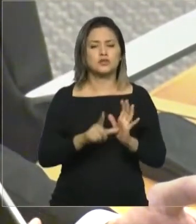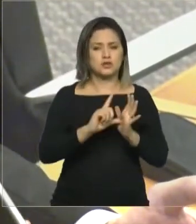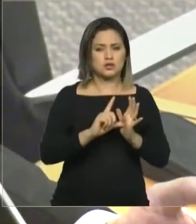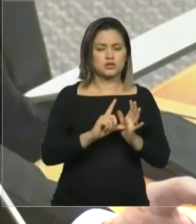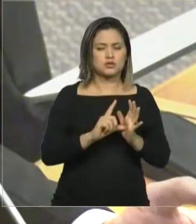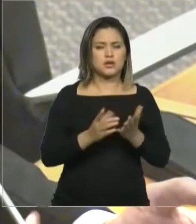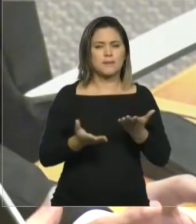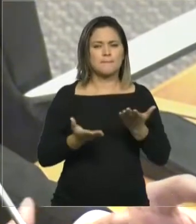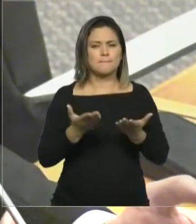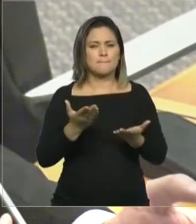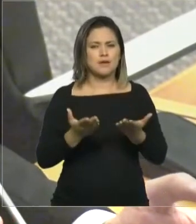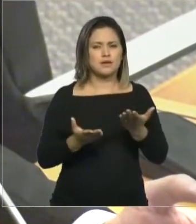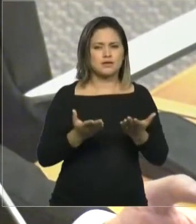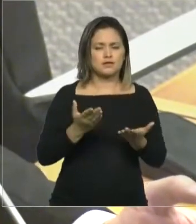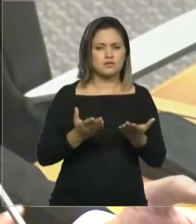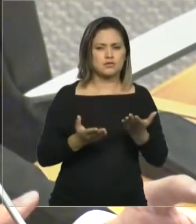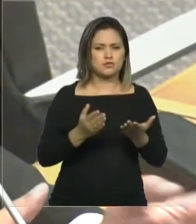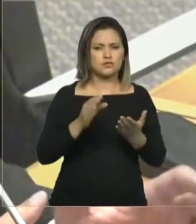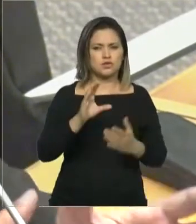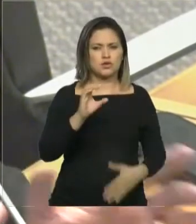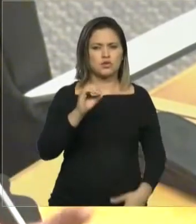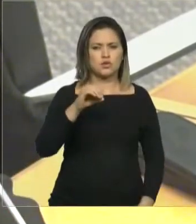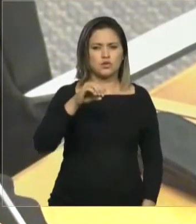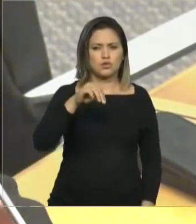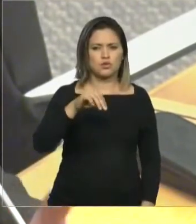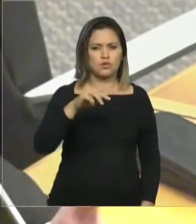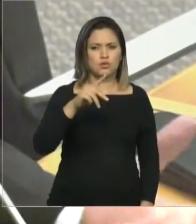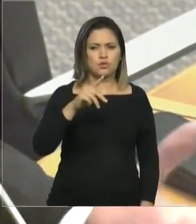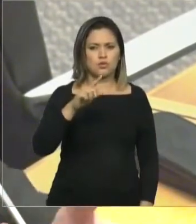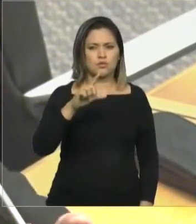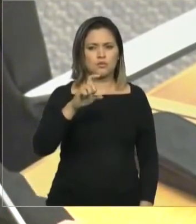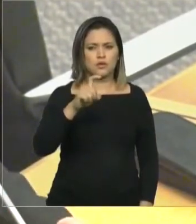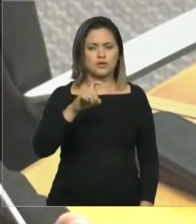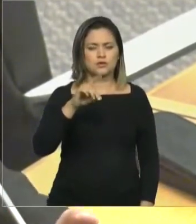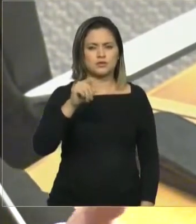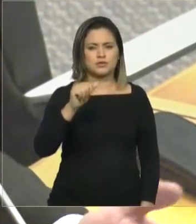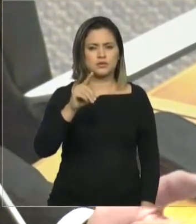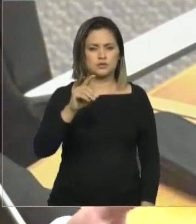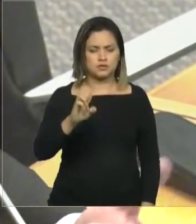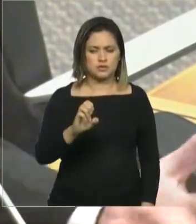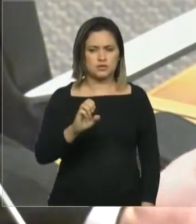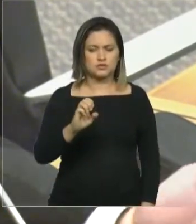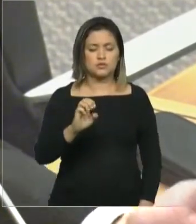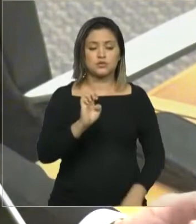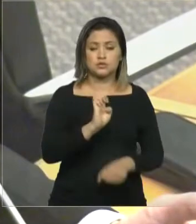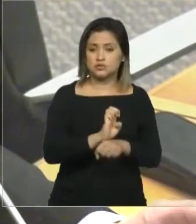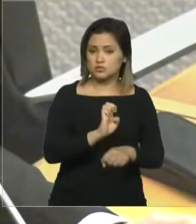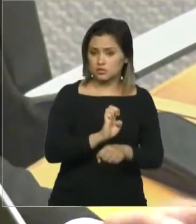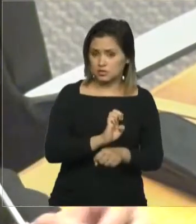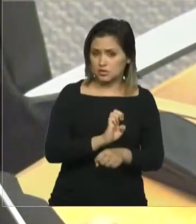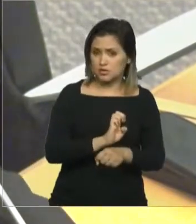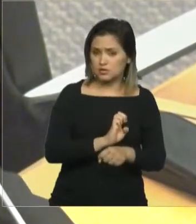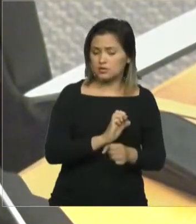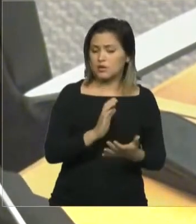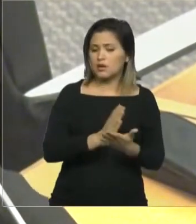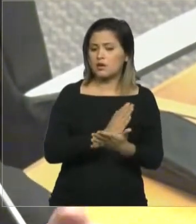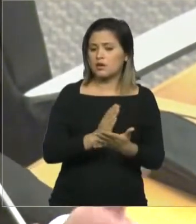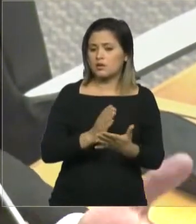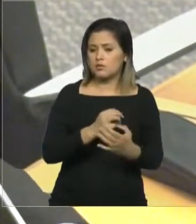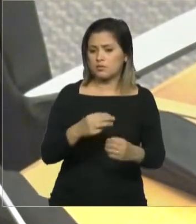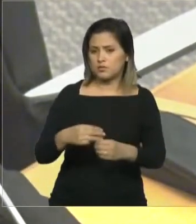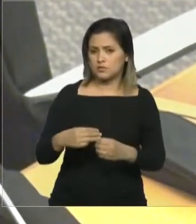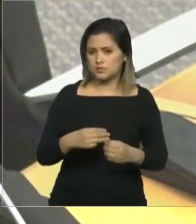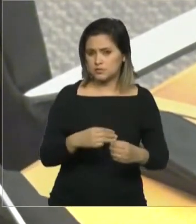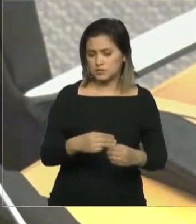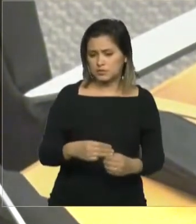complexidade, baixa complexidade, certificar a cargo do Estado e alguns municípios, como não deveria ter sido feito. Isso aí é coisa que as